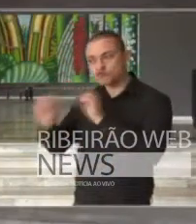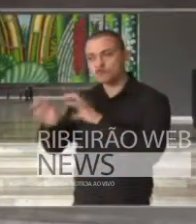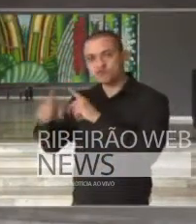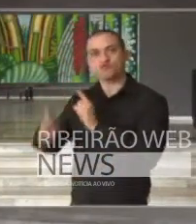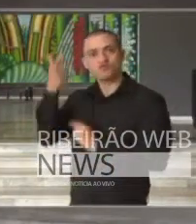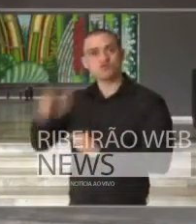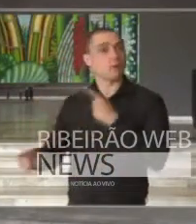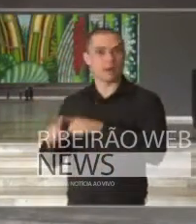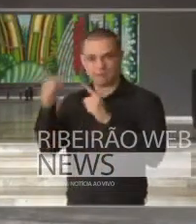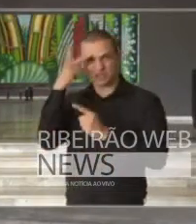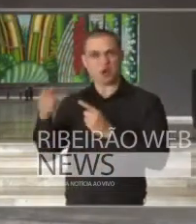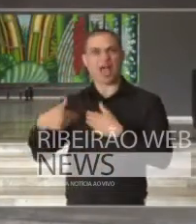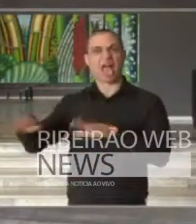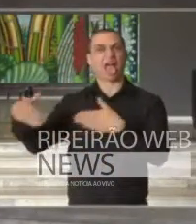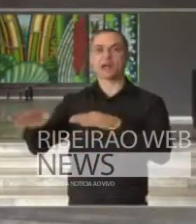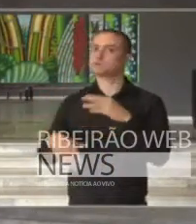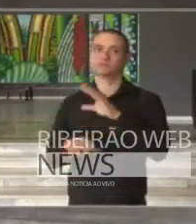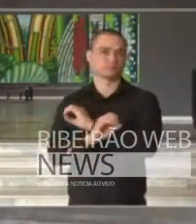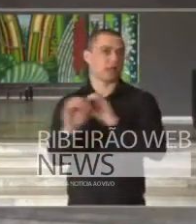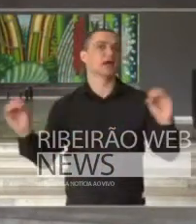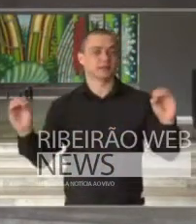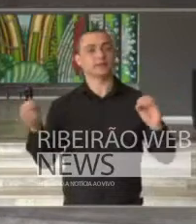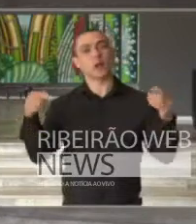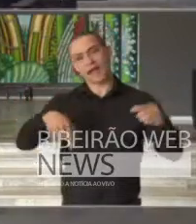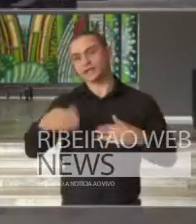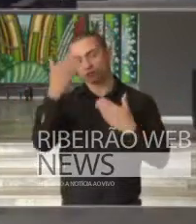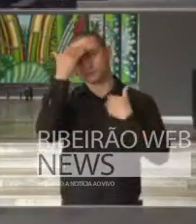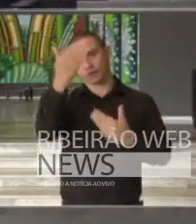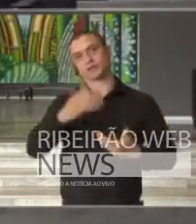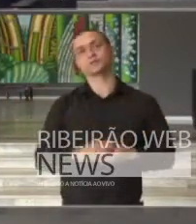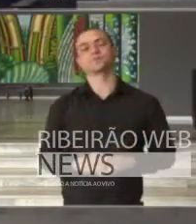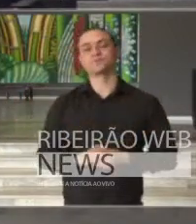ninguém pode ficar para trás. É isso, governador, muito obrigado.